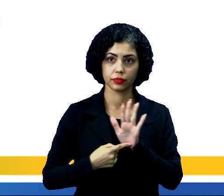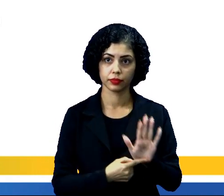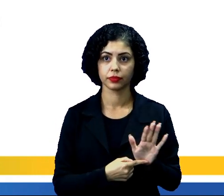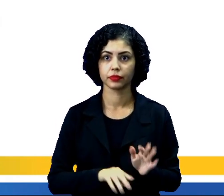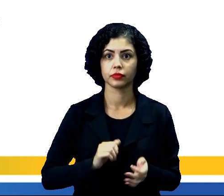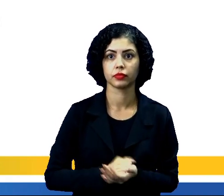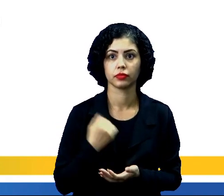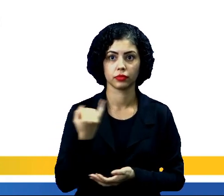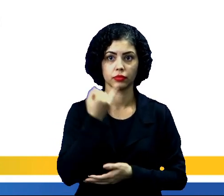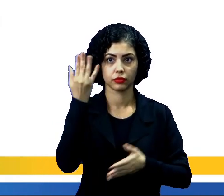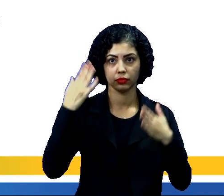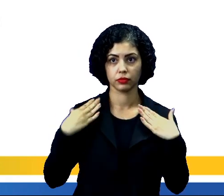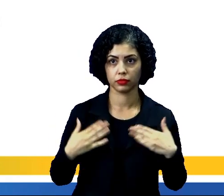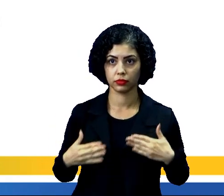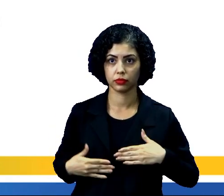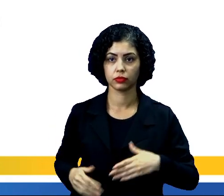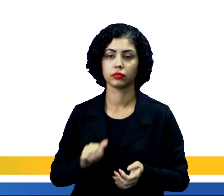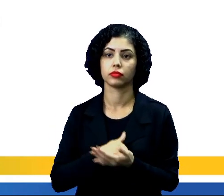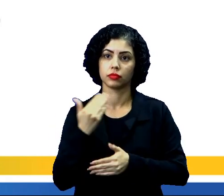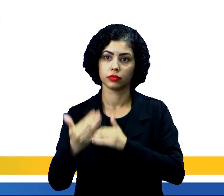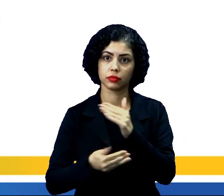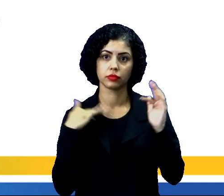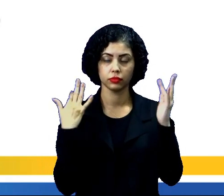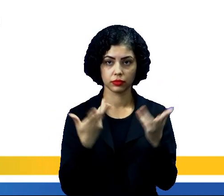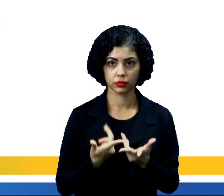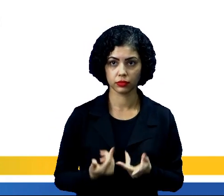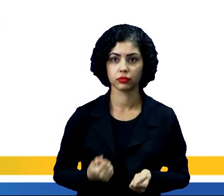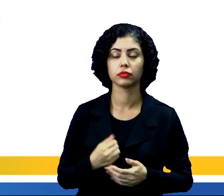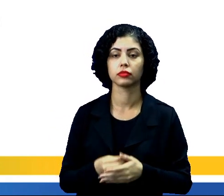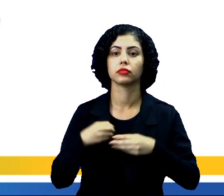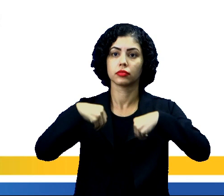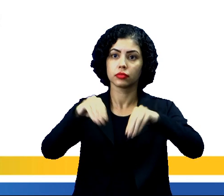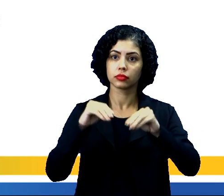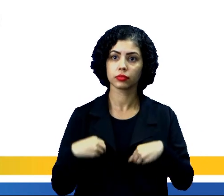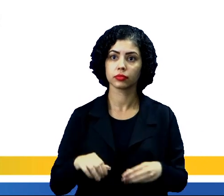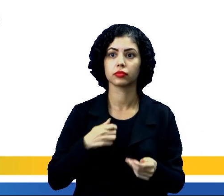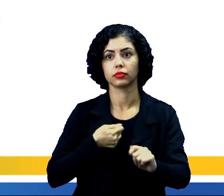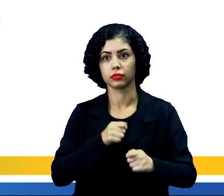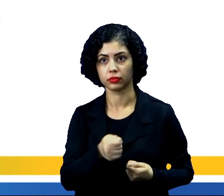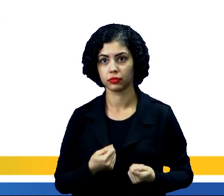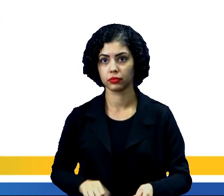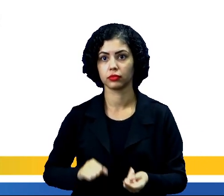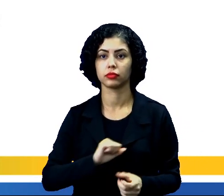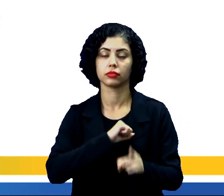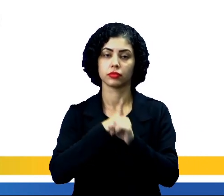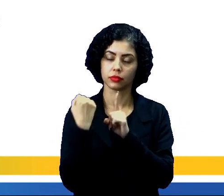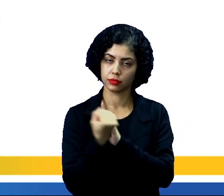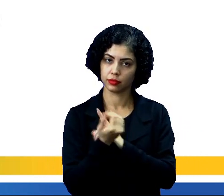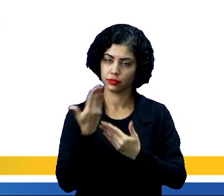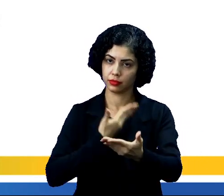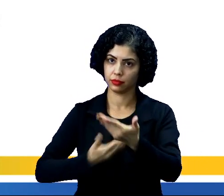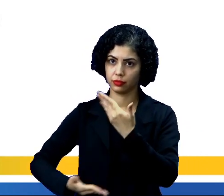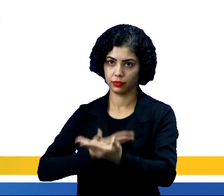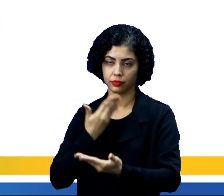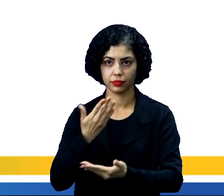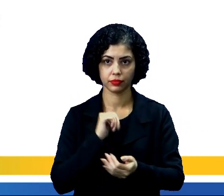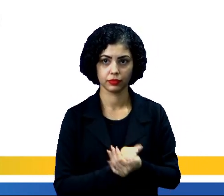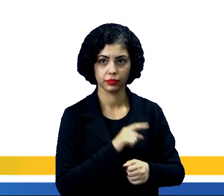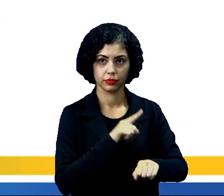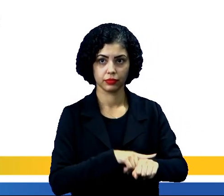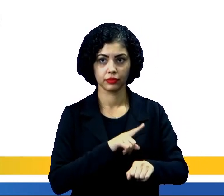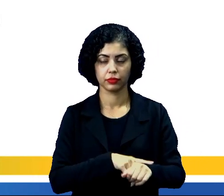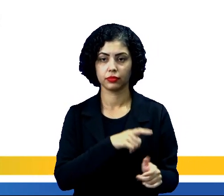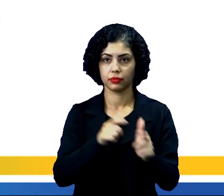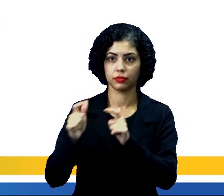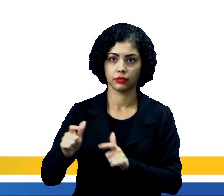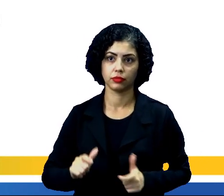apresentam como principais benefícios ao corpo, desenvolvimento de habilidades de deslocamento, manipulação, socialização,